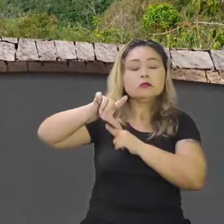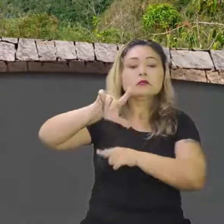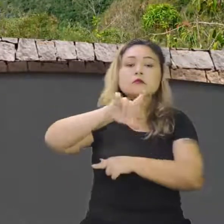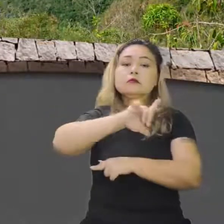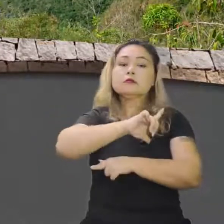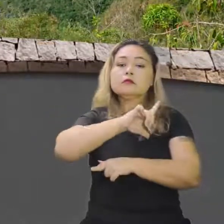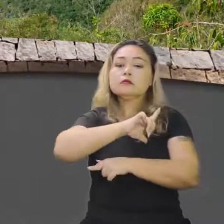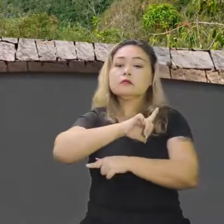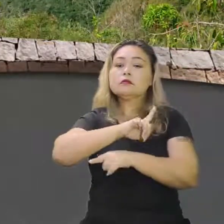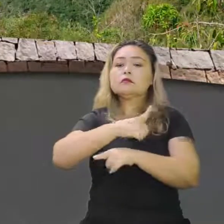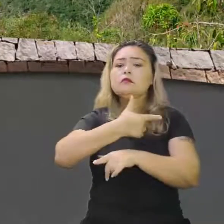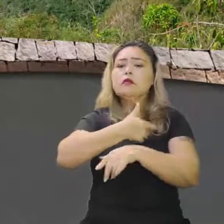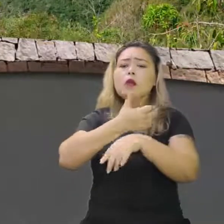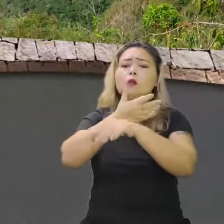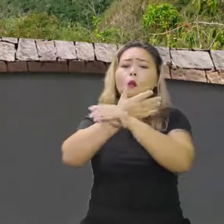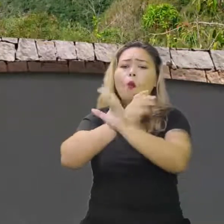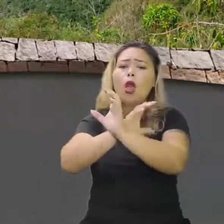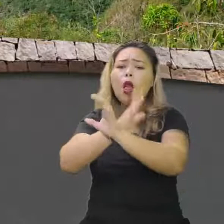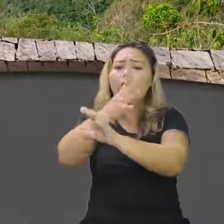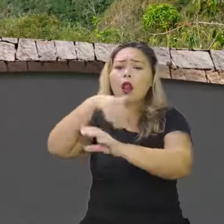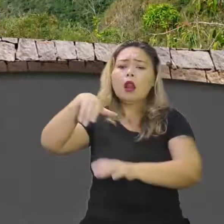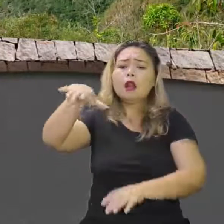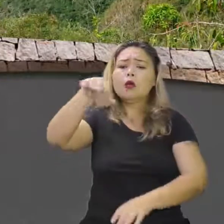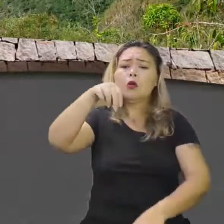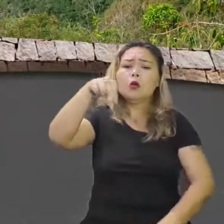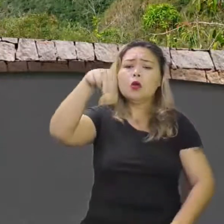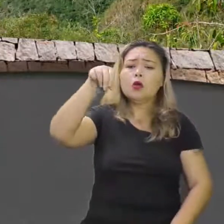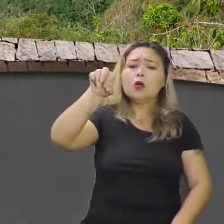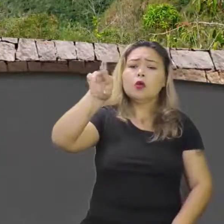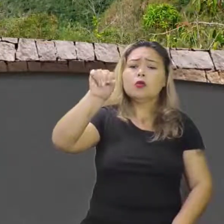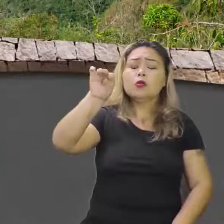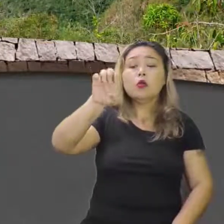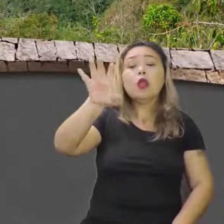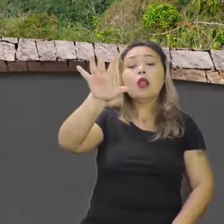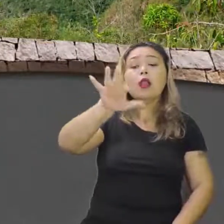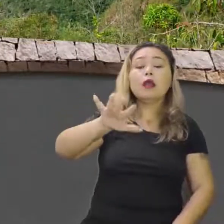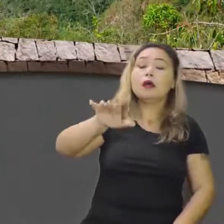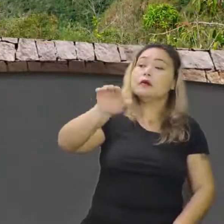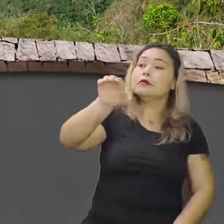teve uma grande seca na região chamada de Sertão.